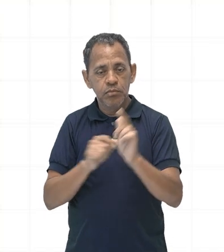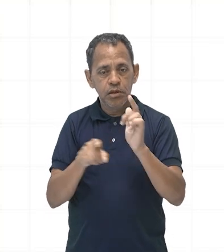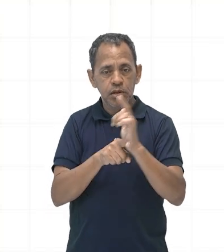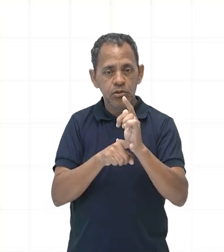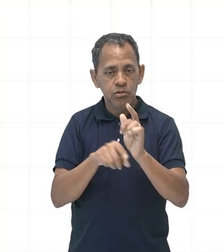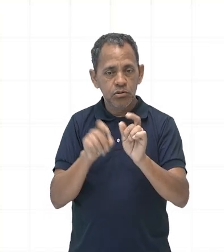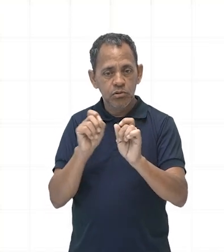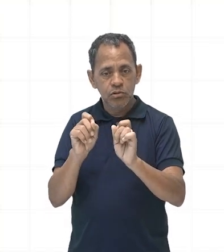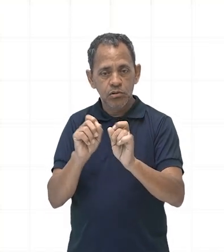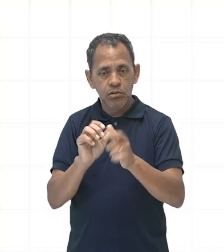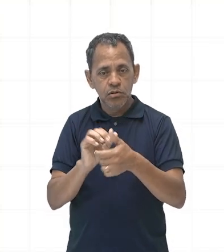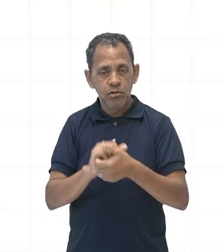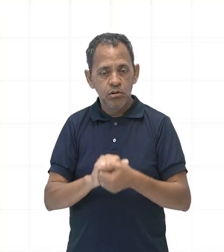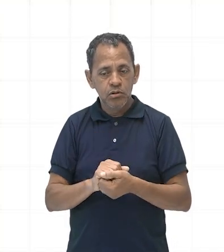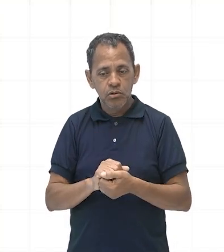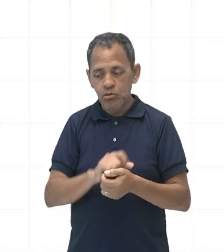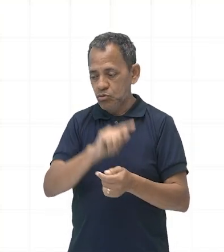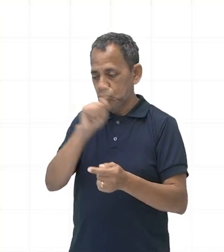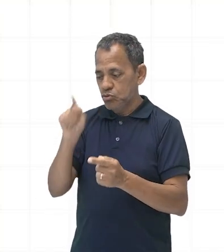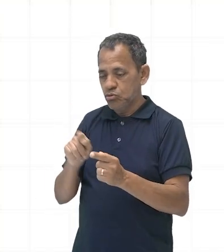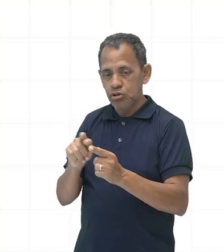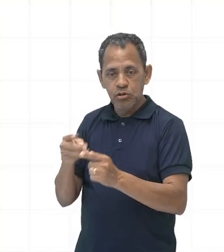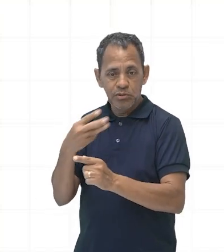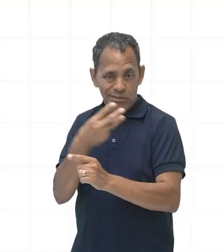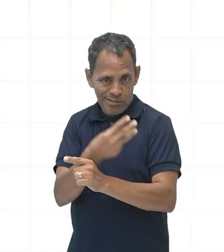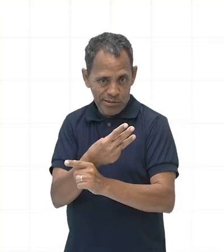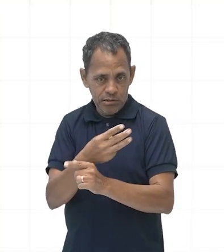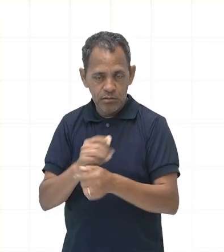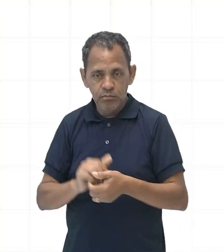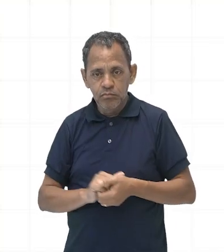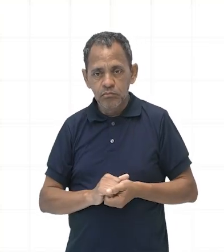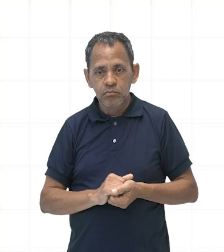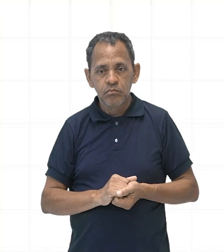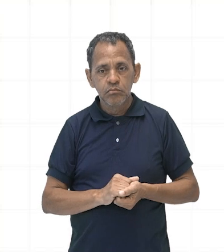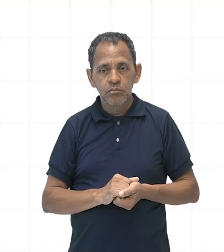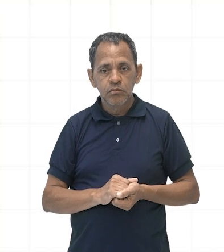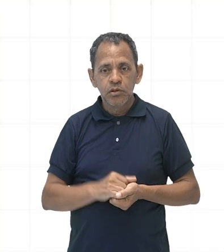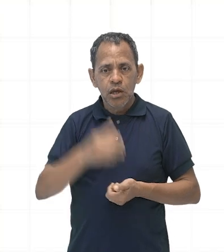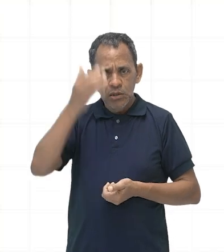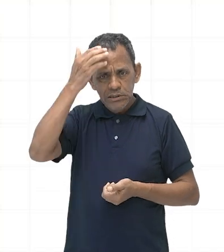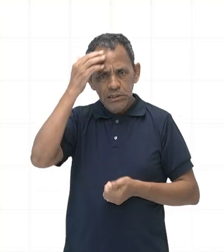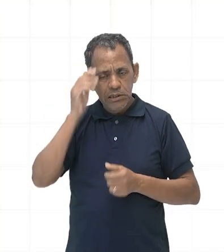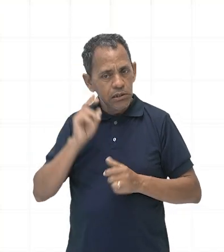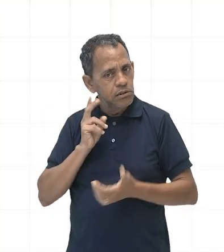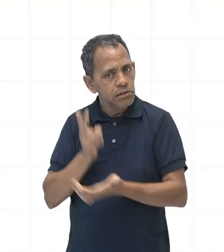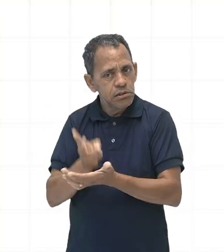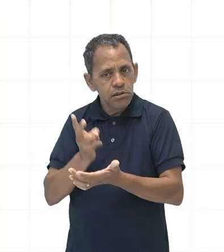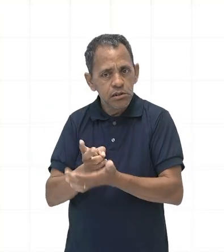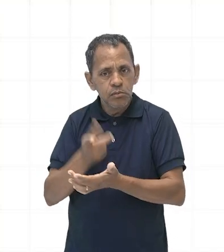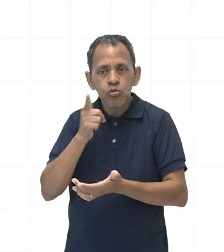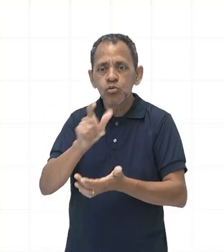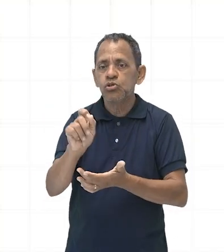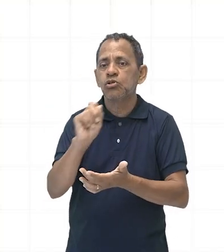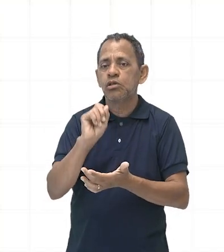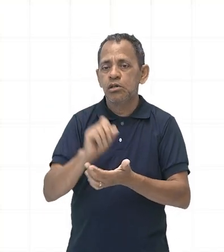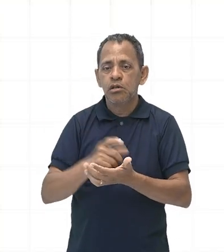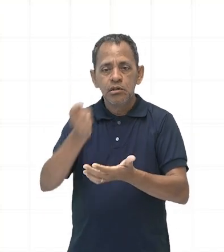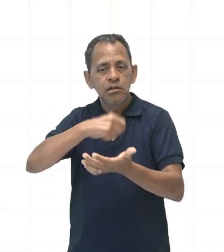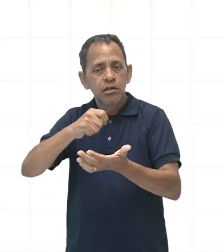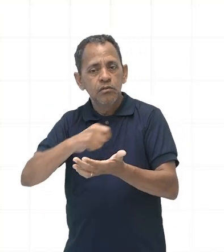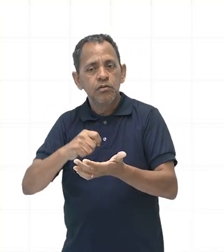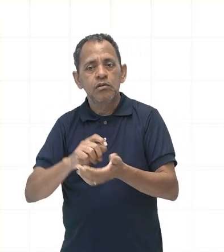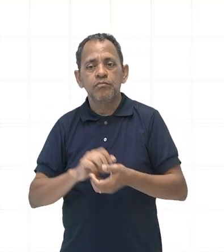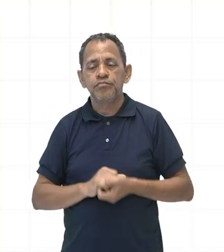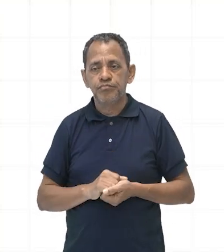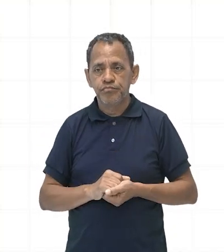menos o segundo termo, que é 3. Então, eu sempre vou poder escrever dessa forma.